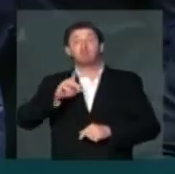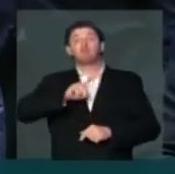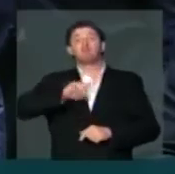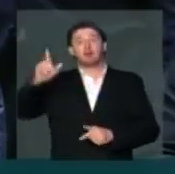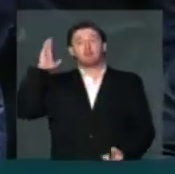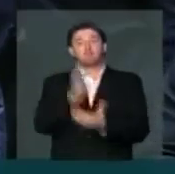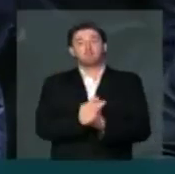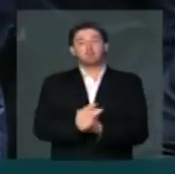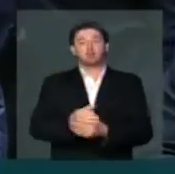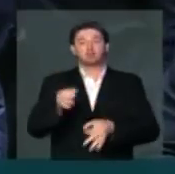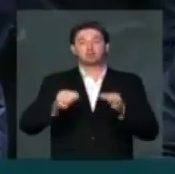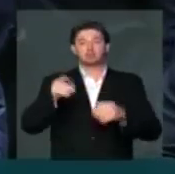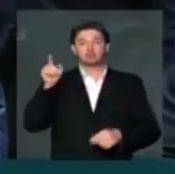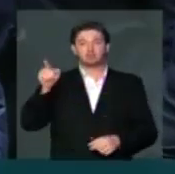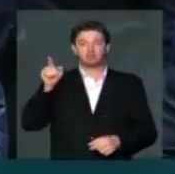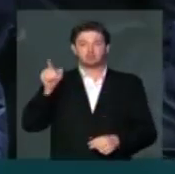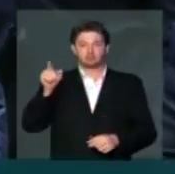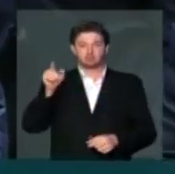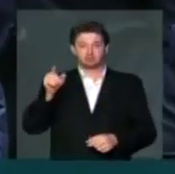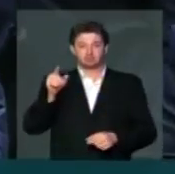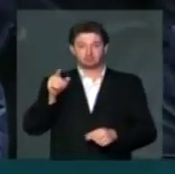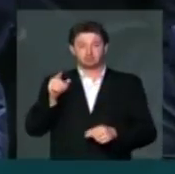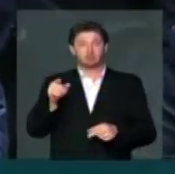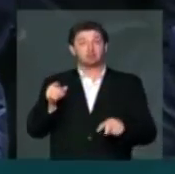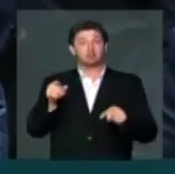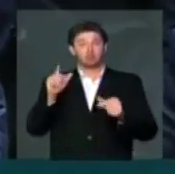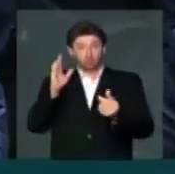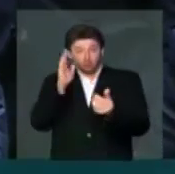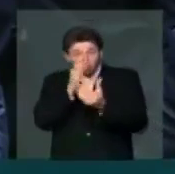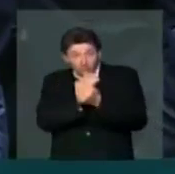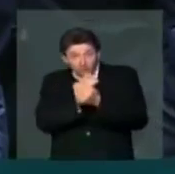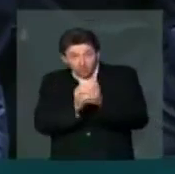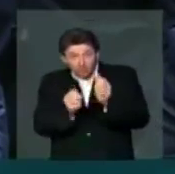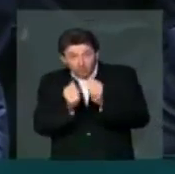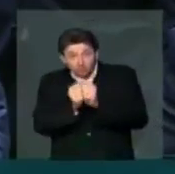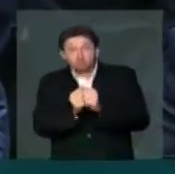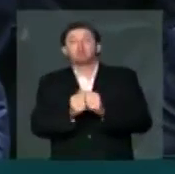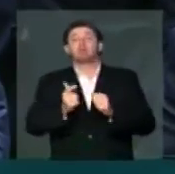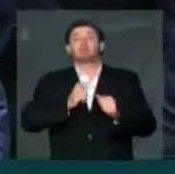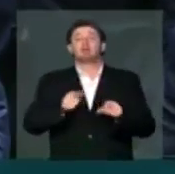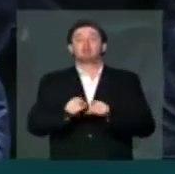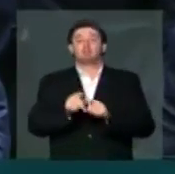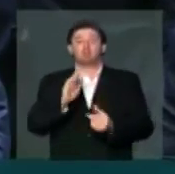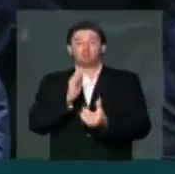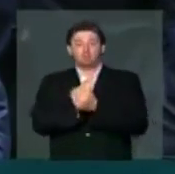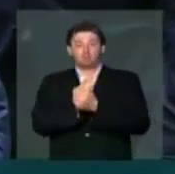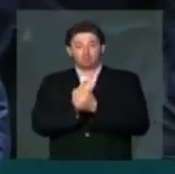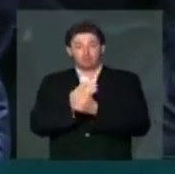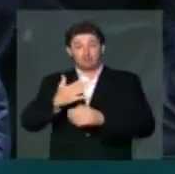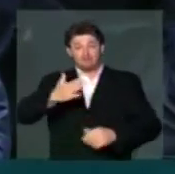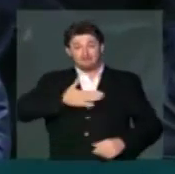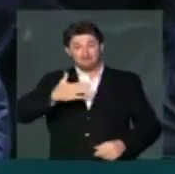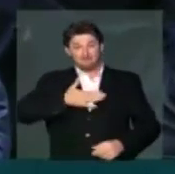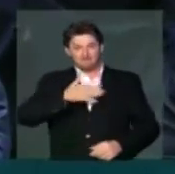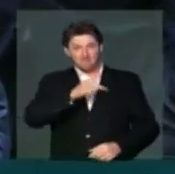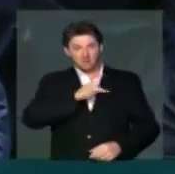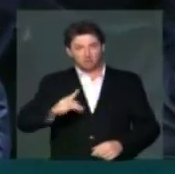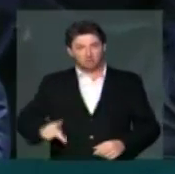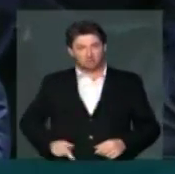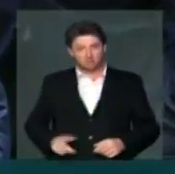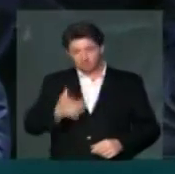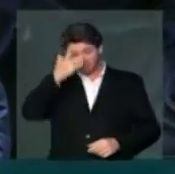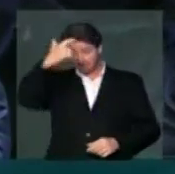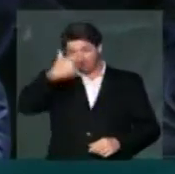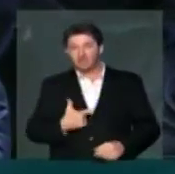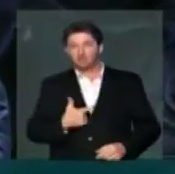o processo. E agregado ao processo, haverá também o processo deste presidente na sua